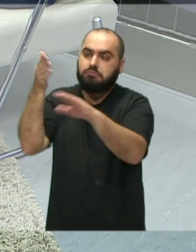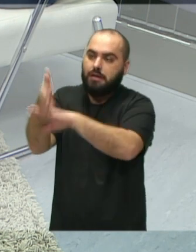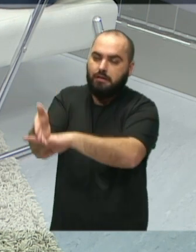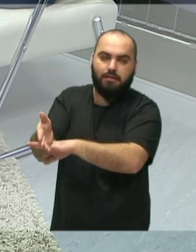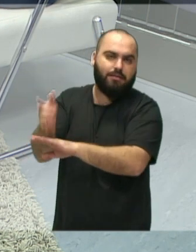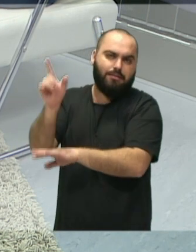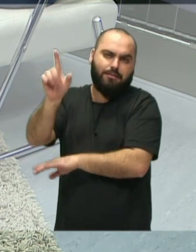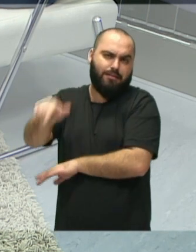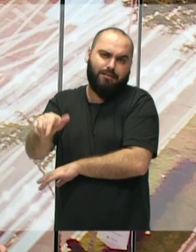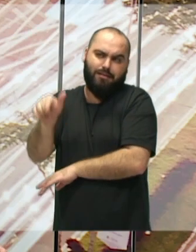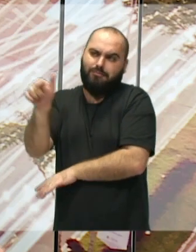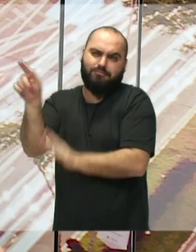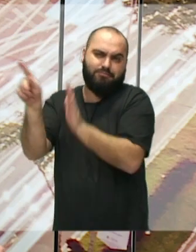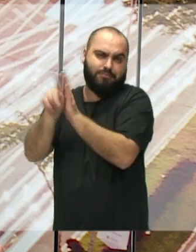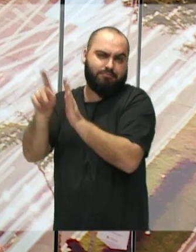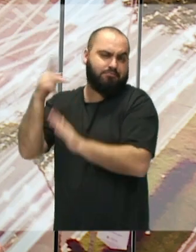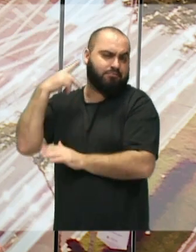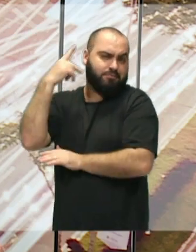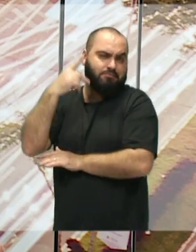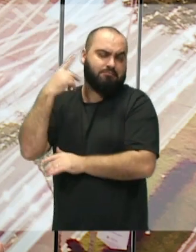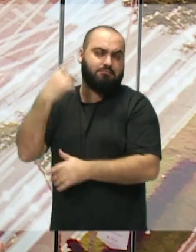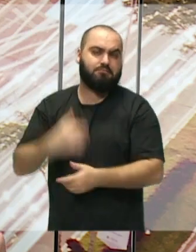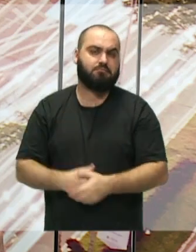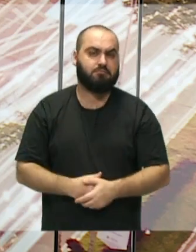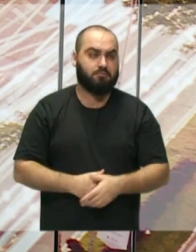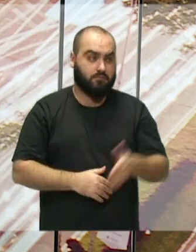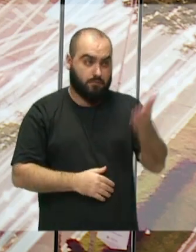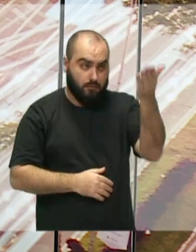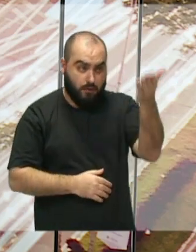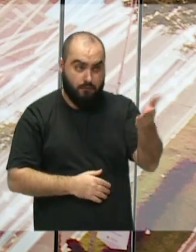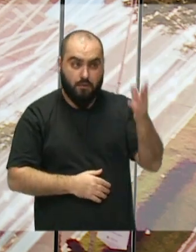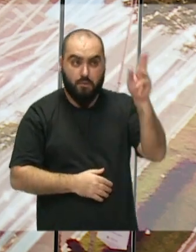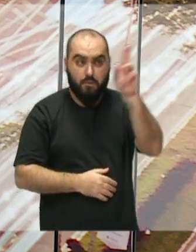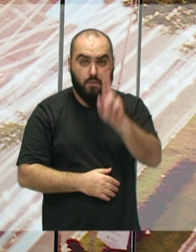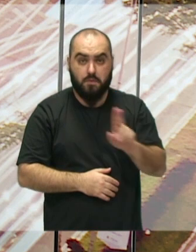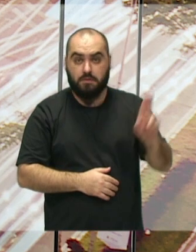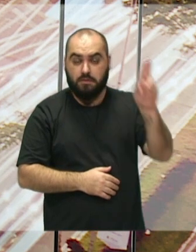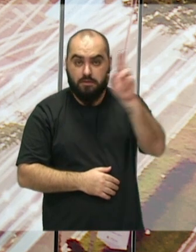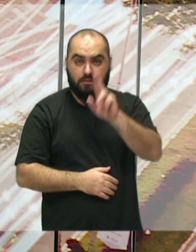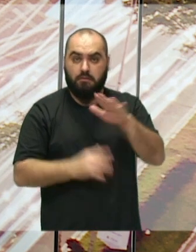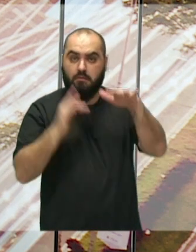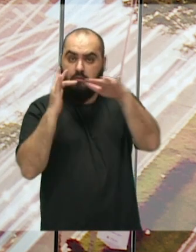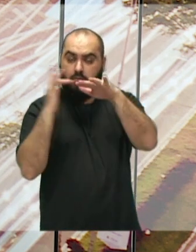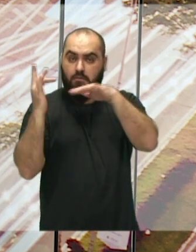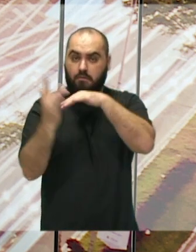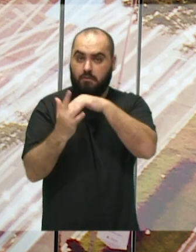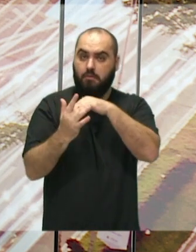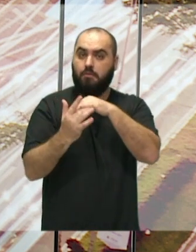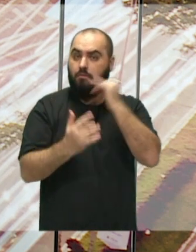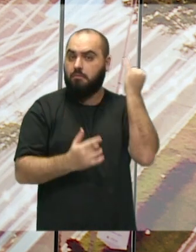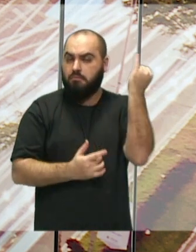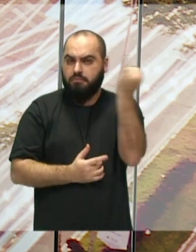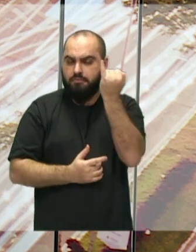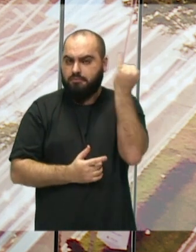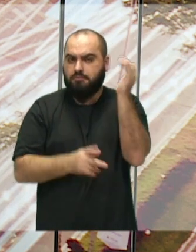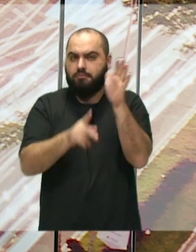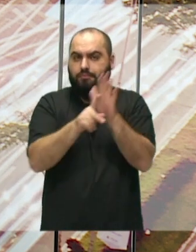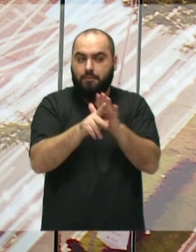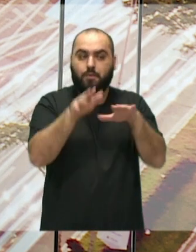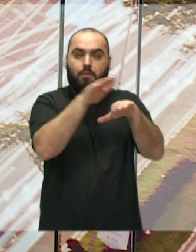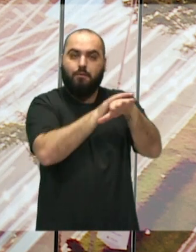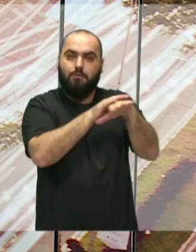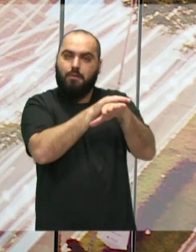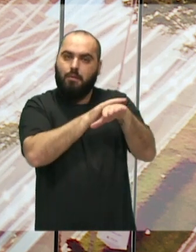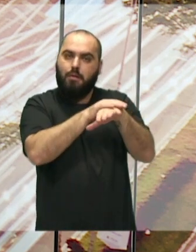do jogo, né? Vereadora, a senhora usa as redes sociais bastante, faz o diálogo com a comunidade, traz entidades